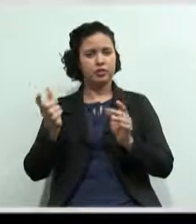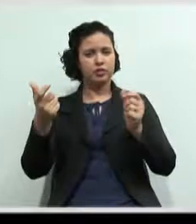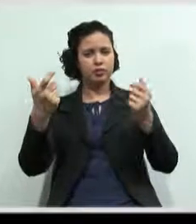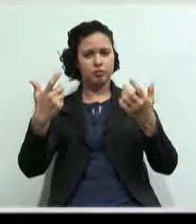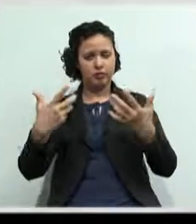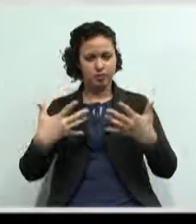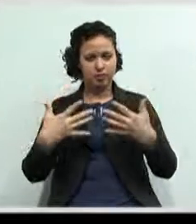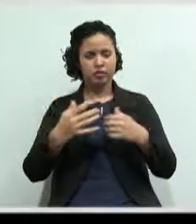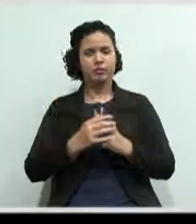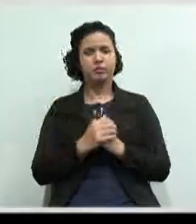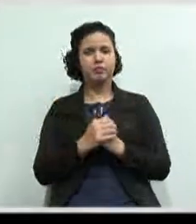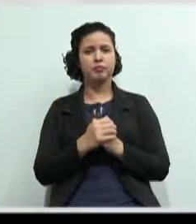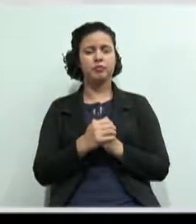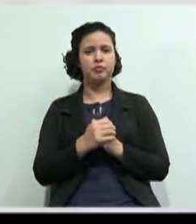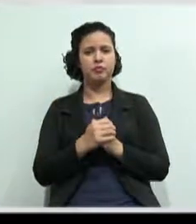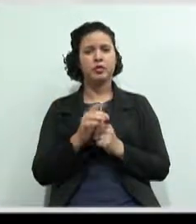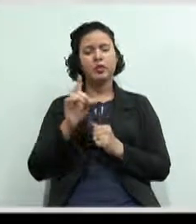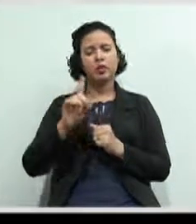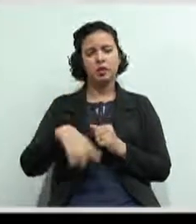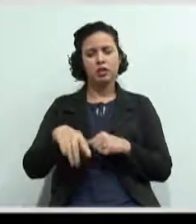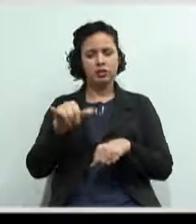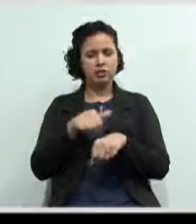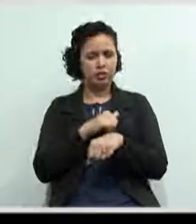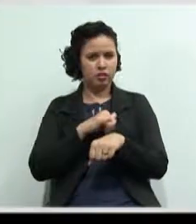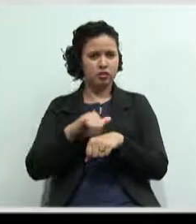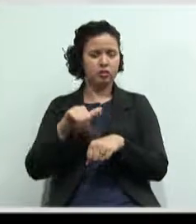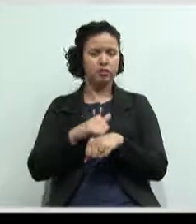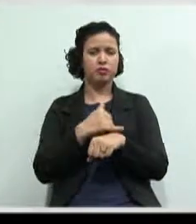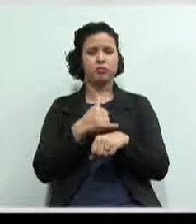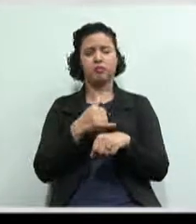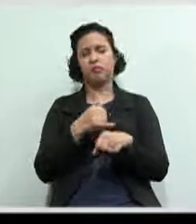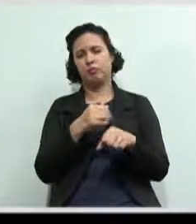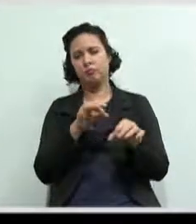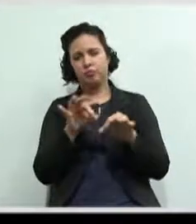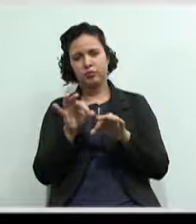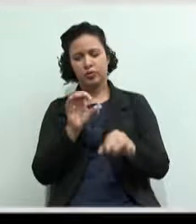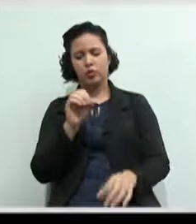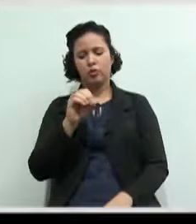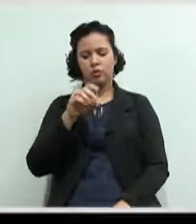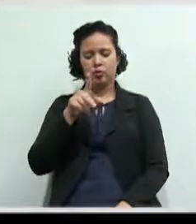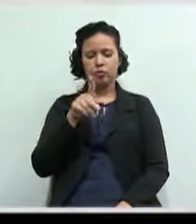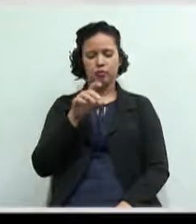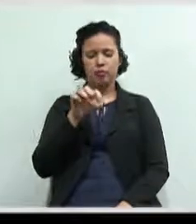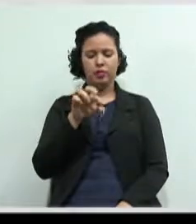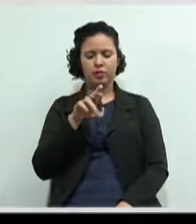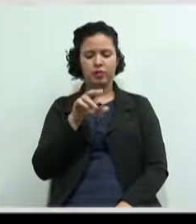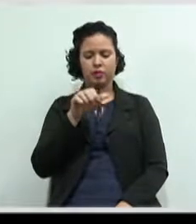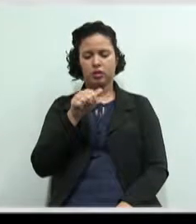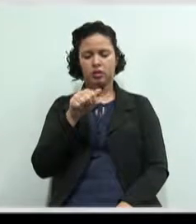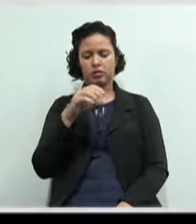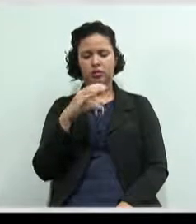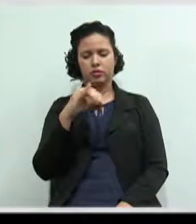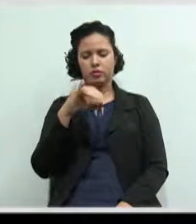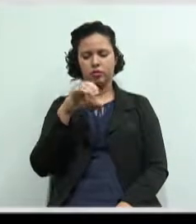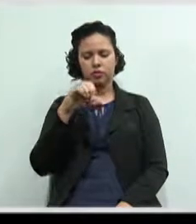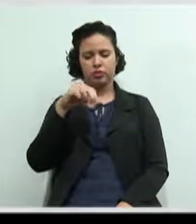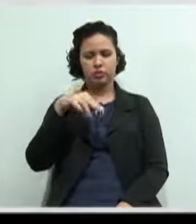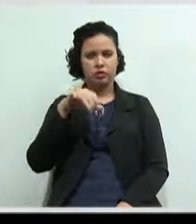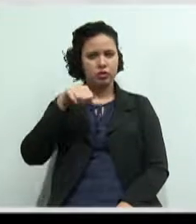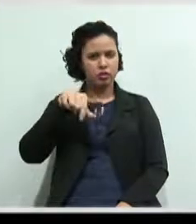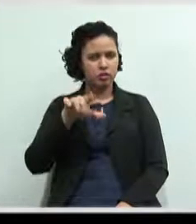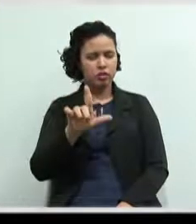que é estratégico, operacional e tático, na verdade estratégico, tático e operacional, tá bom? Existentes em um